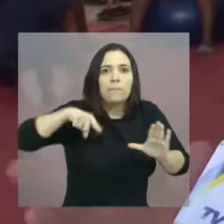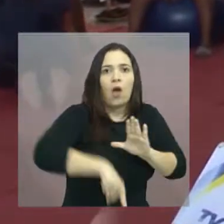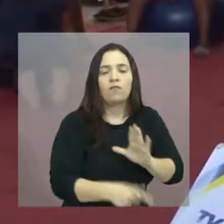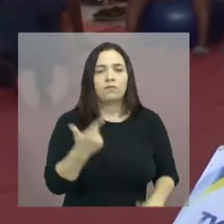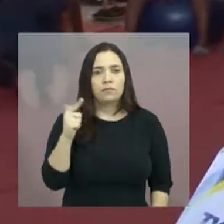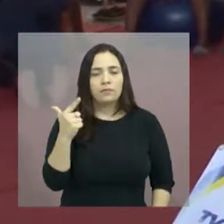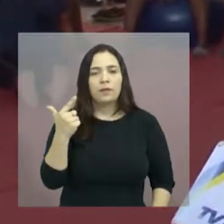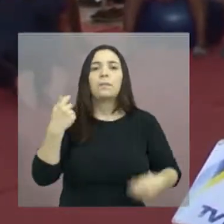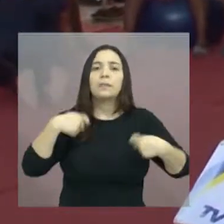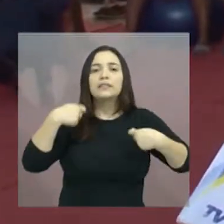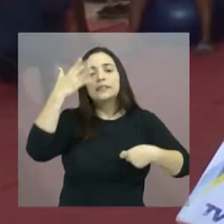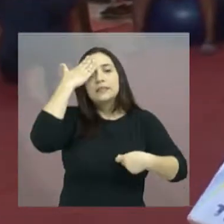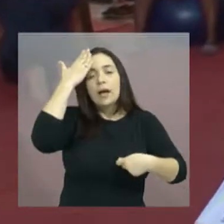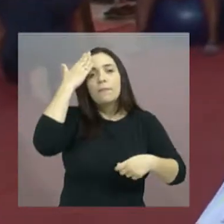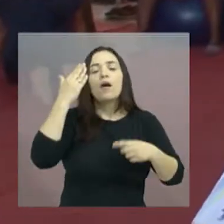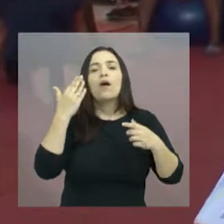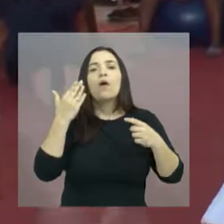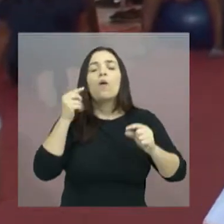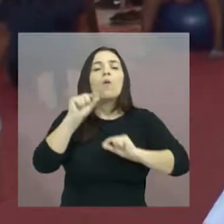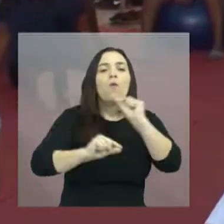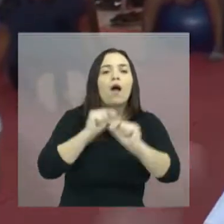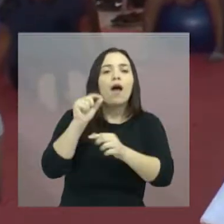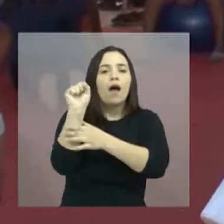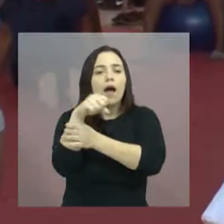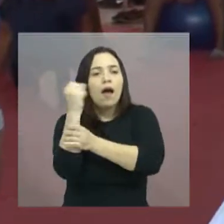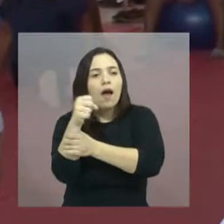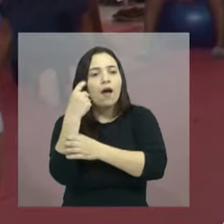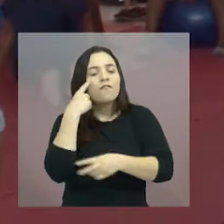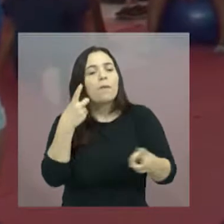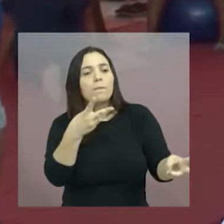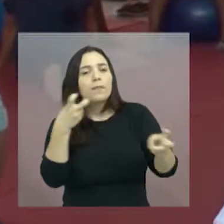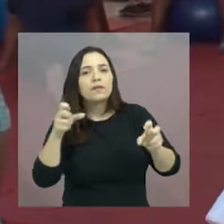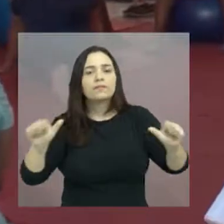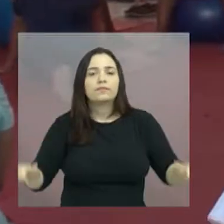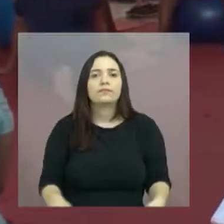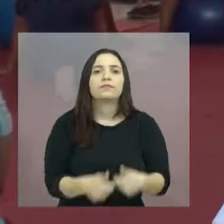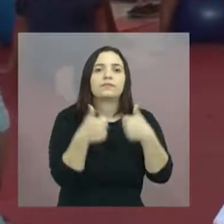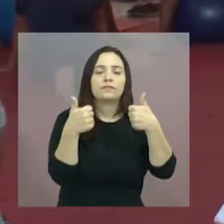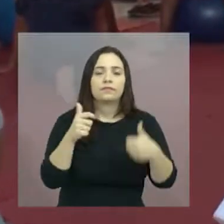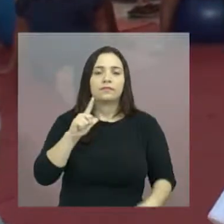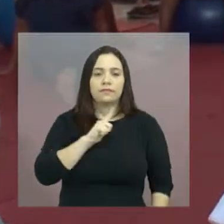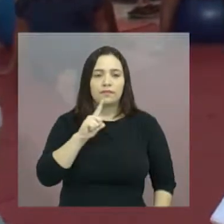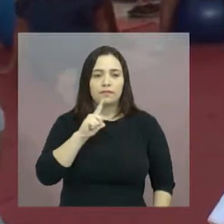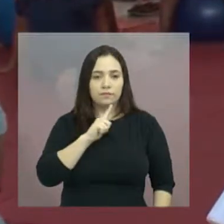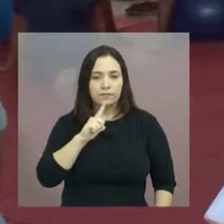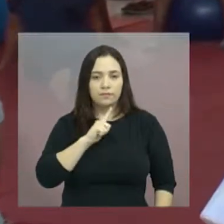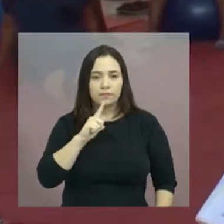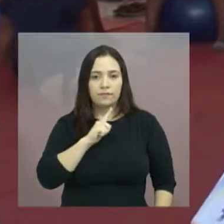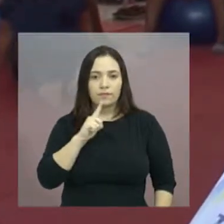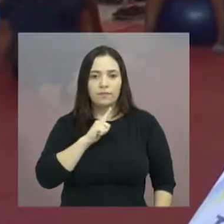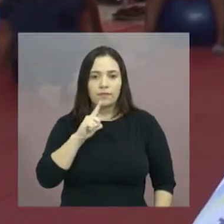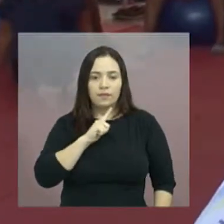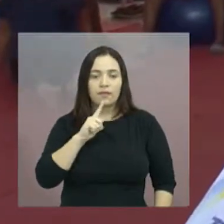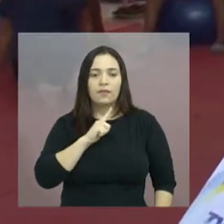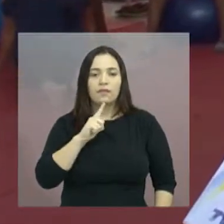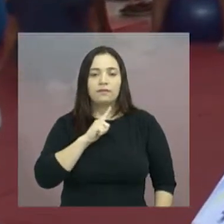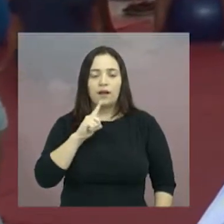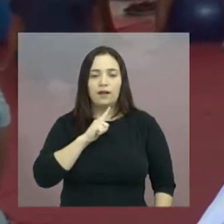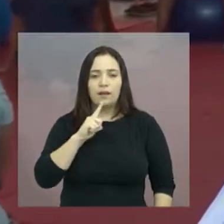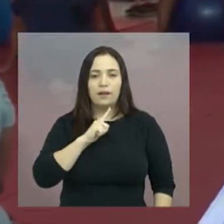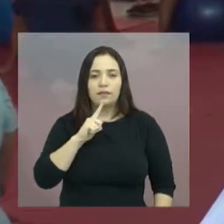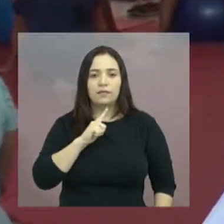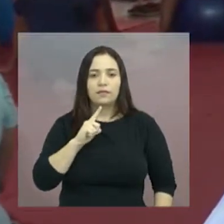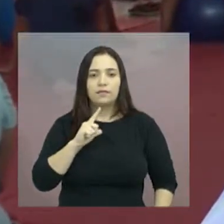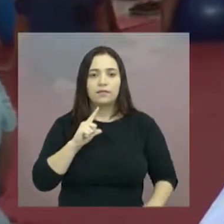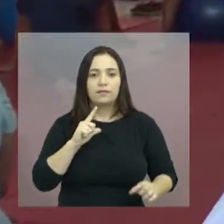tipo de exercício a gente deve fazer para melhorar também essa parte emocional. Então a gente atrelando os exercícios em conjunto, a